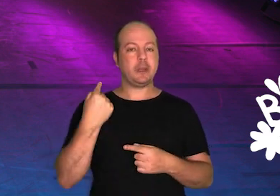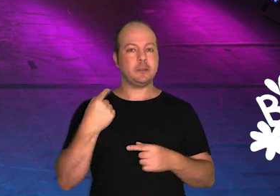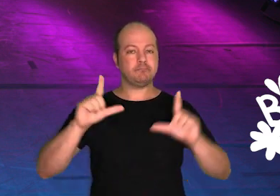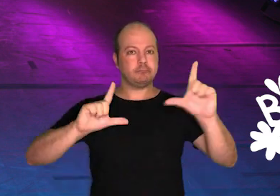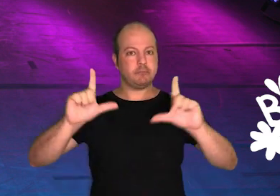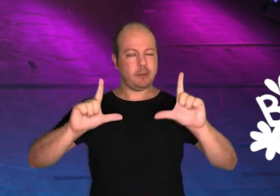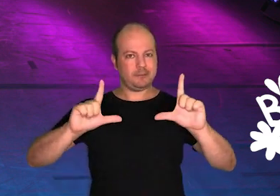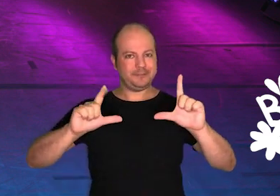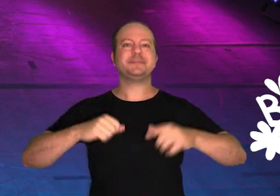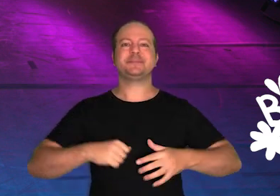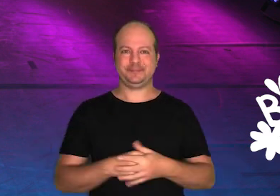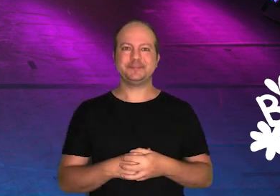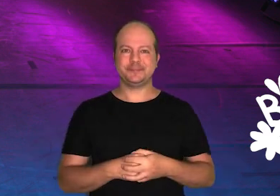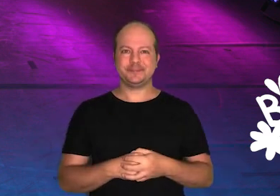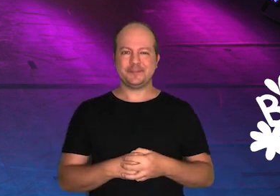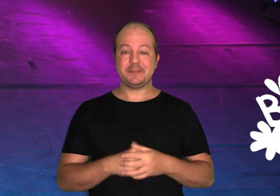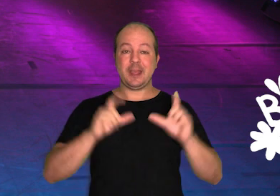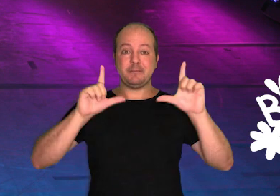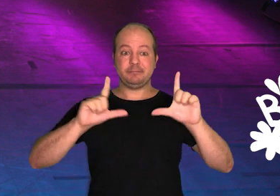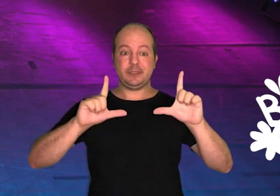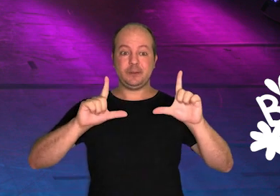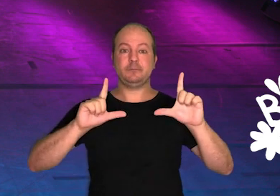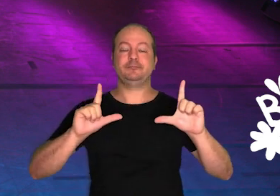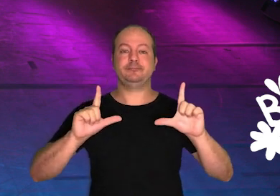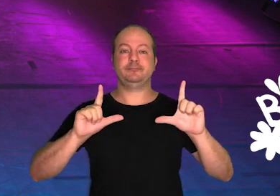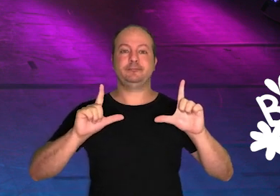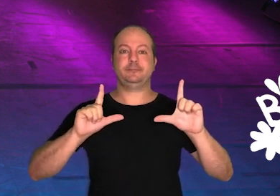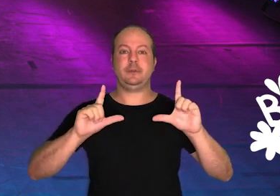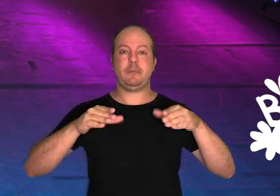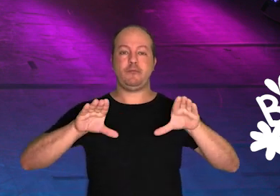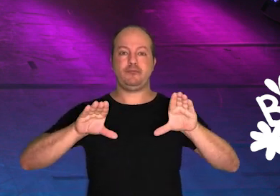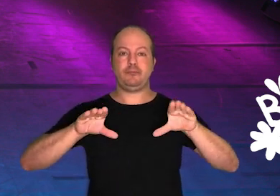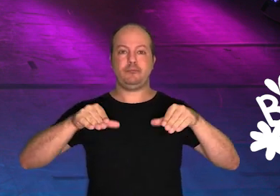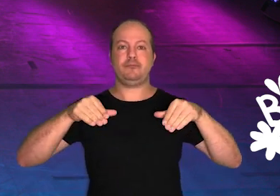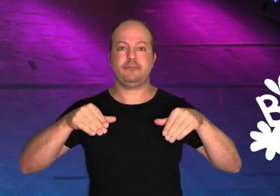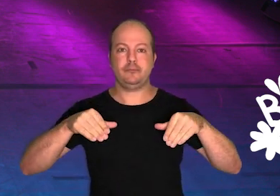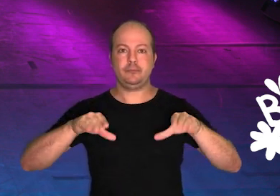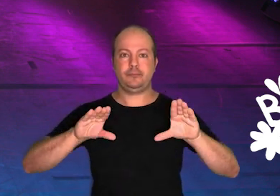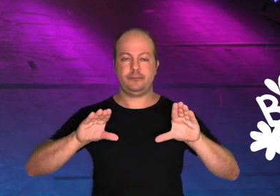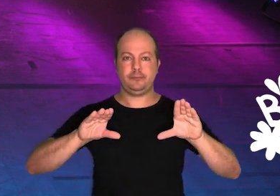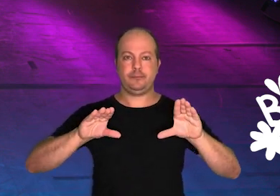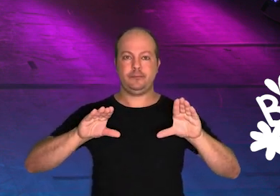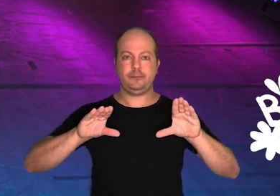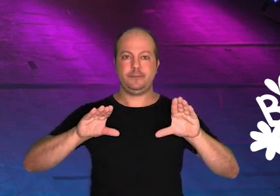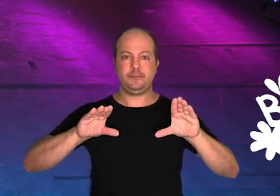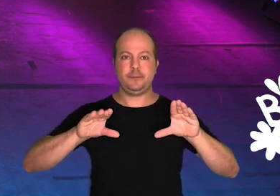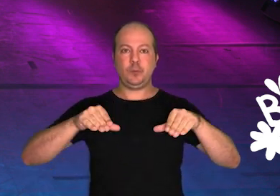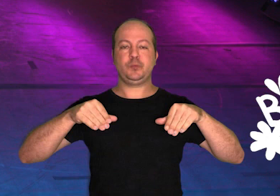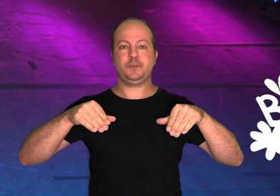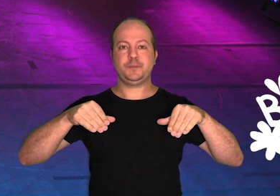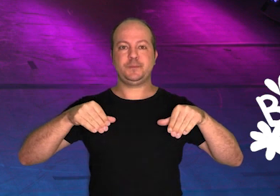televisão projeta. Ela liga para trás. Desliga, psh, ela embute. Ela fica para dentro. Liga, psh,